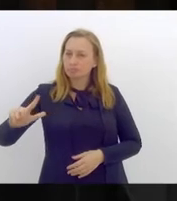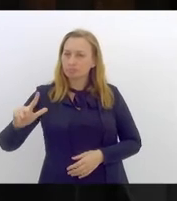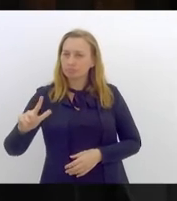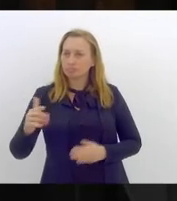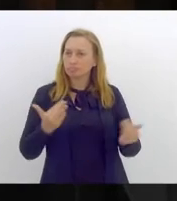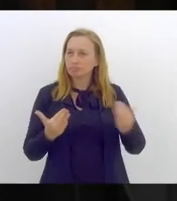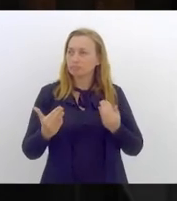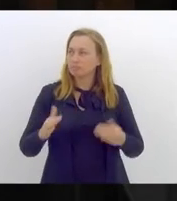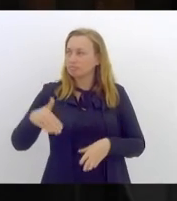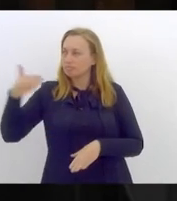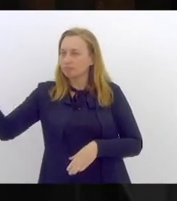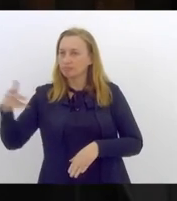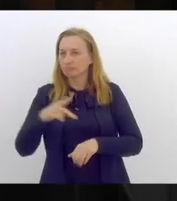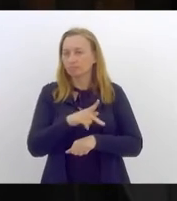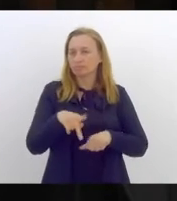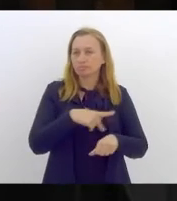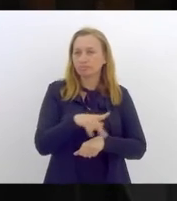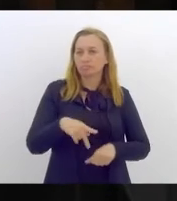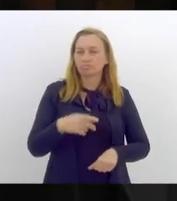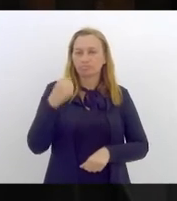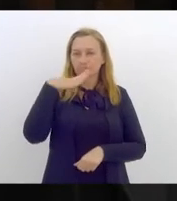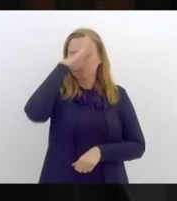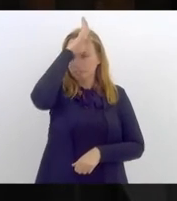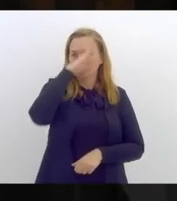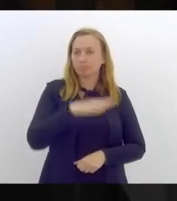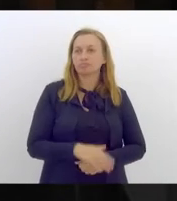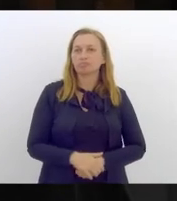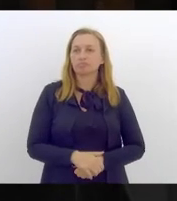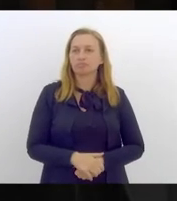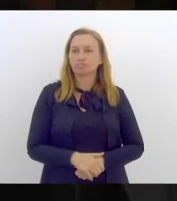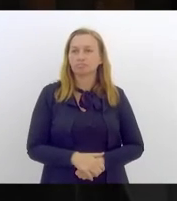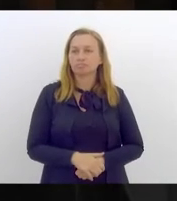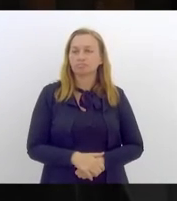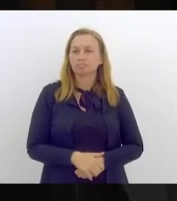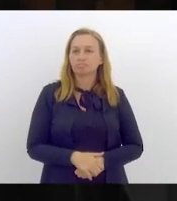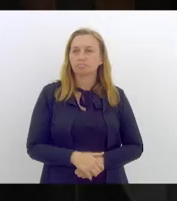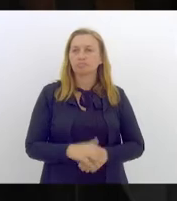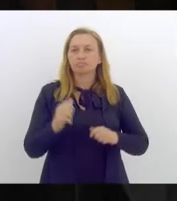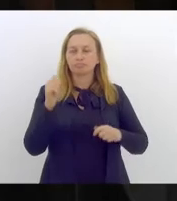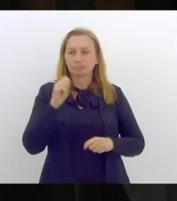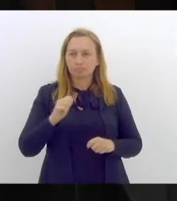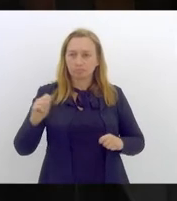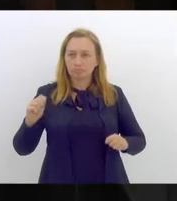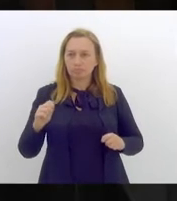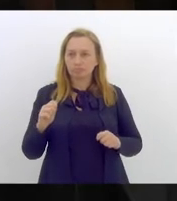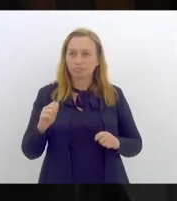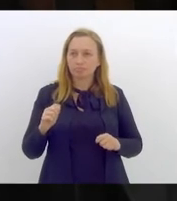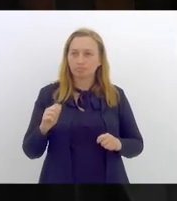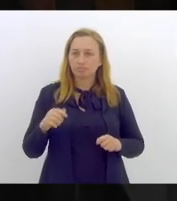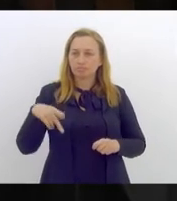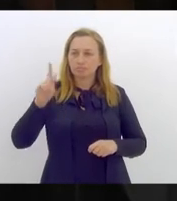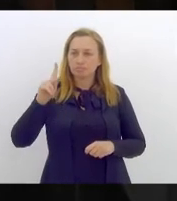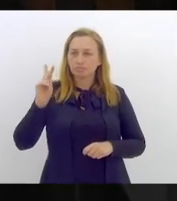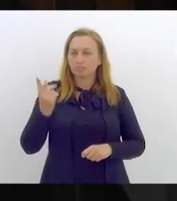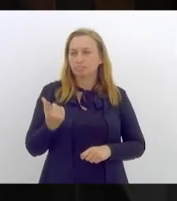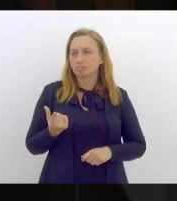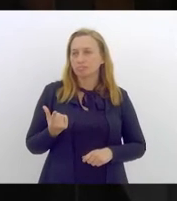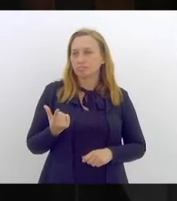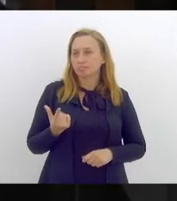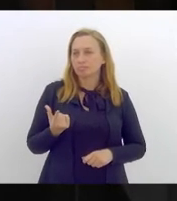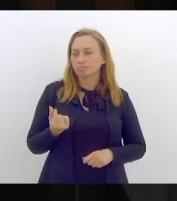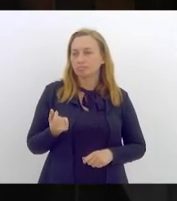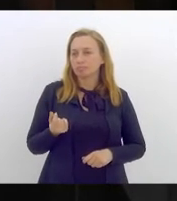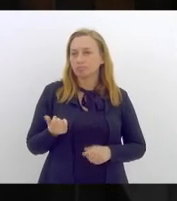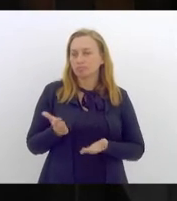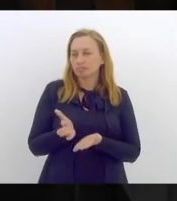internacional, Bolsonaro faz com que os acionistas da Petrobras ganhem lucro recorde